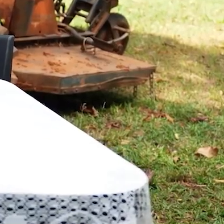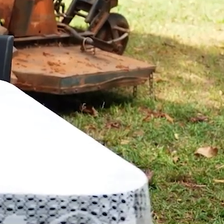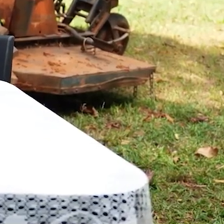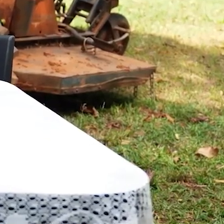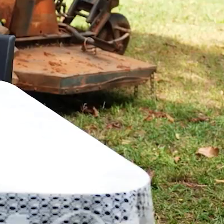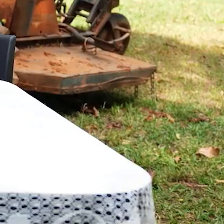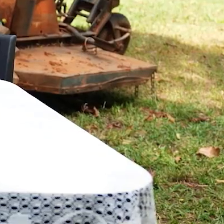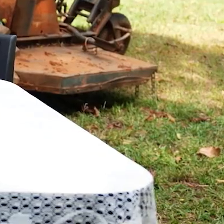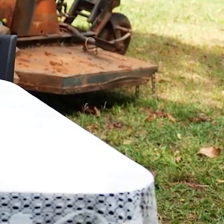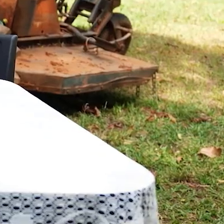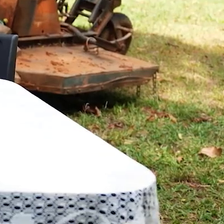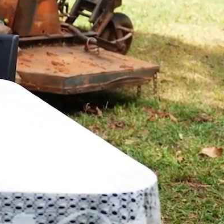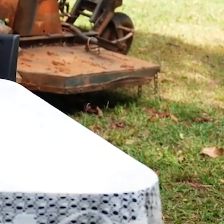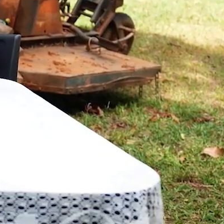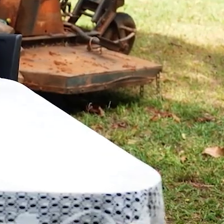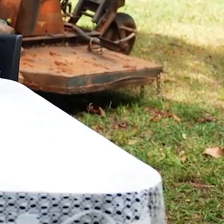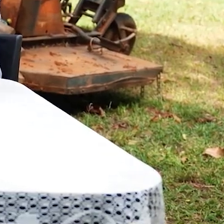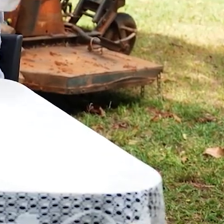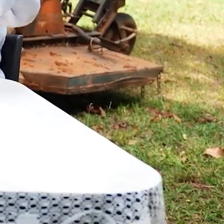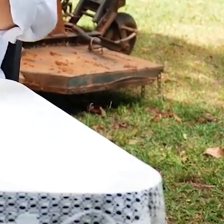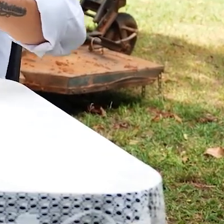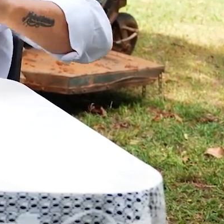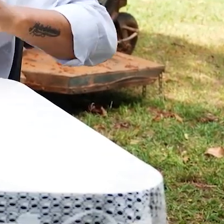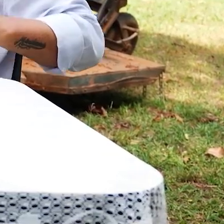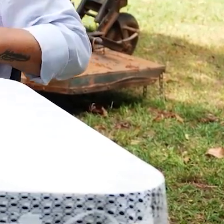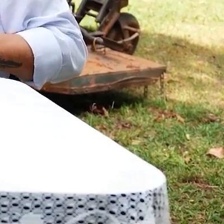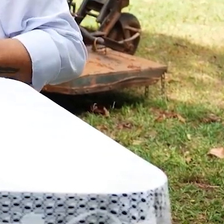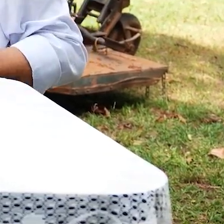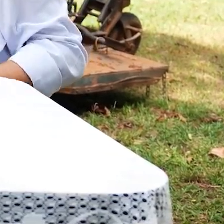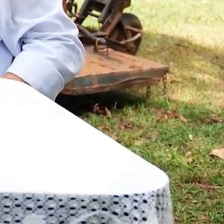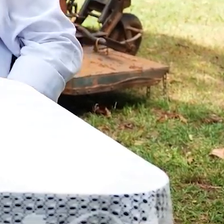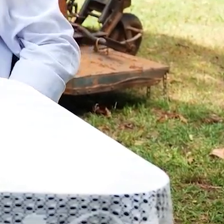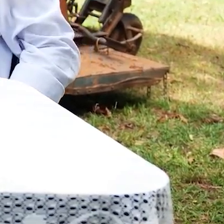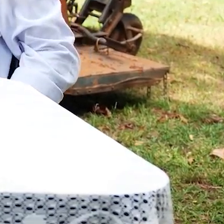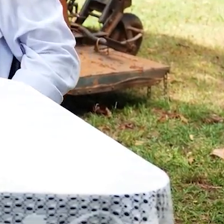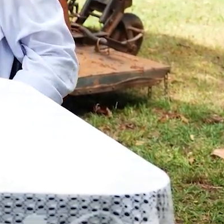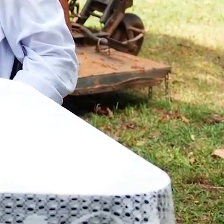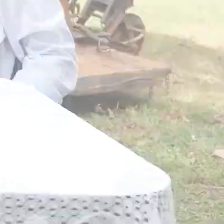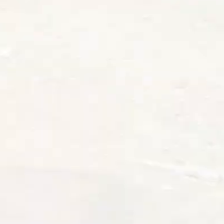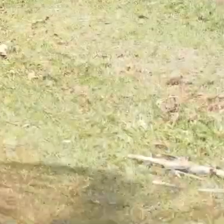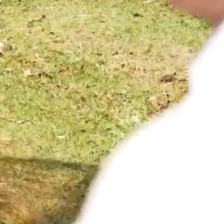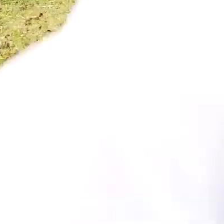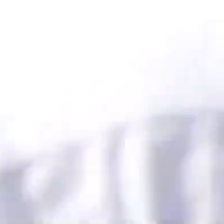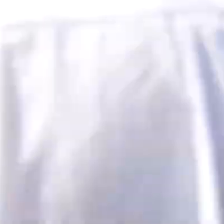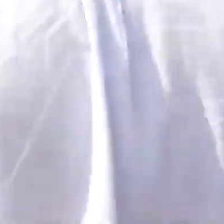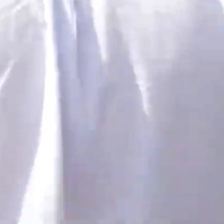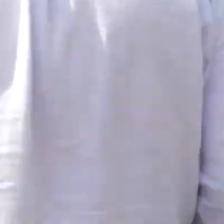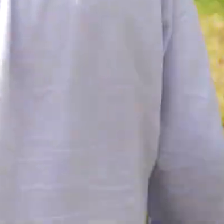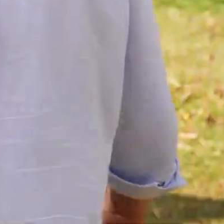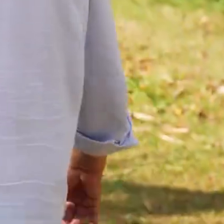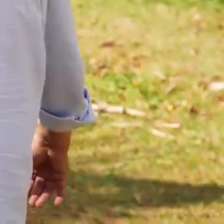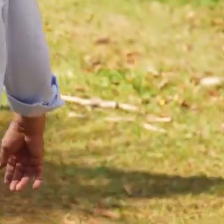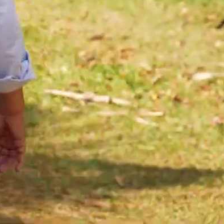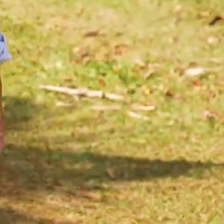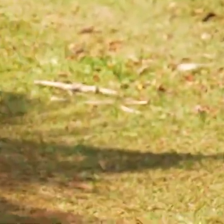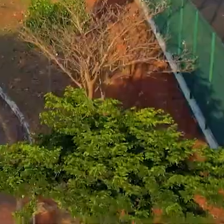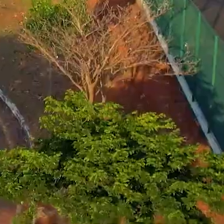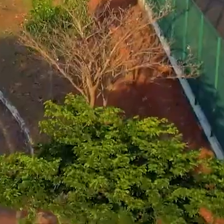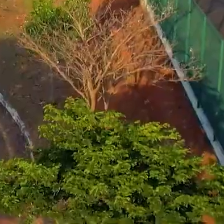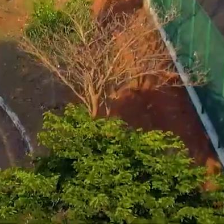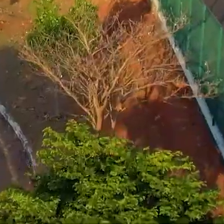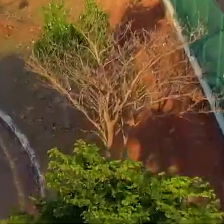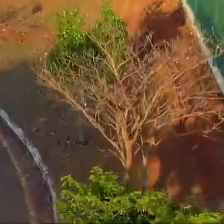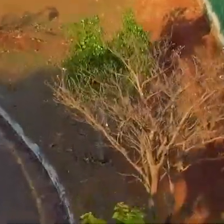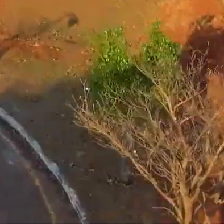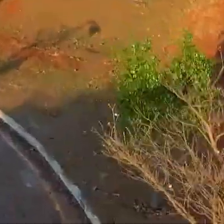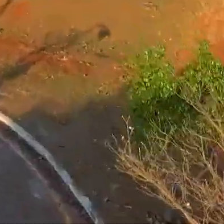ideias. Com certeza, Vitor Hugo. Então, bora prosear. Bora prosear. Toda pessoa é múltipla. Suas